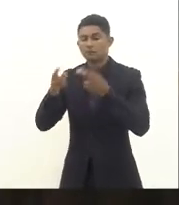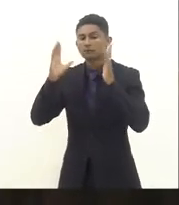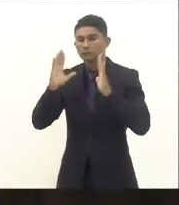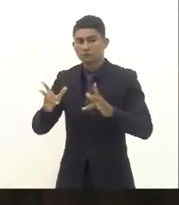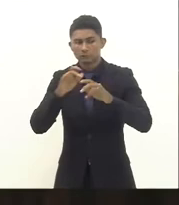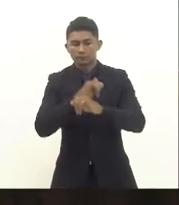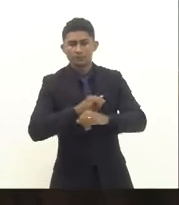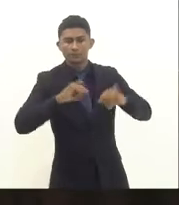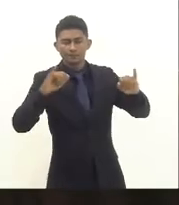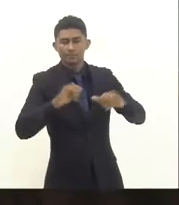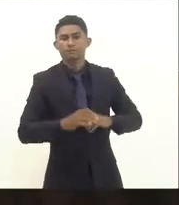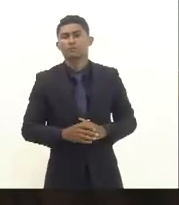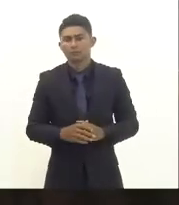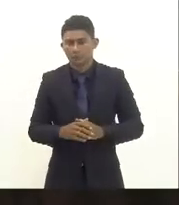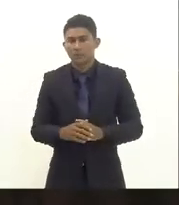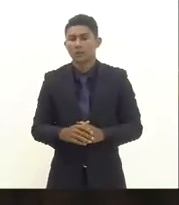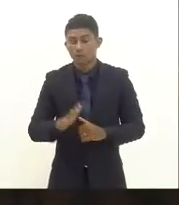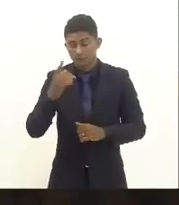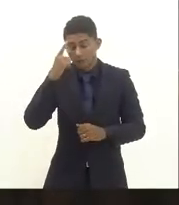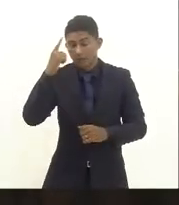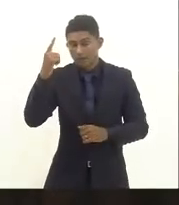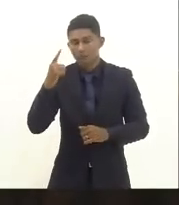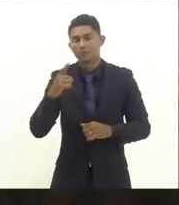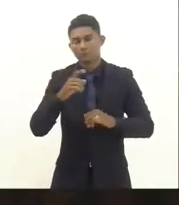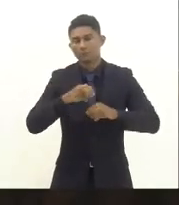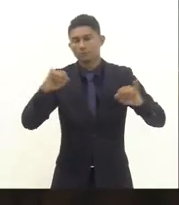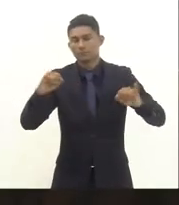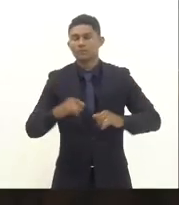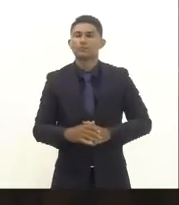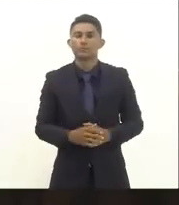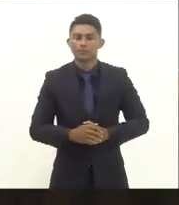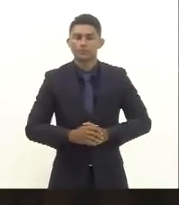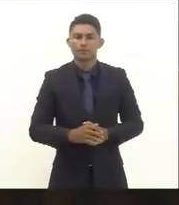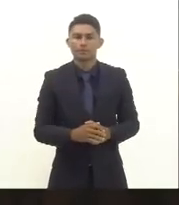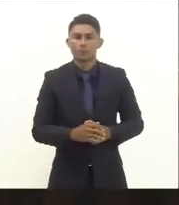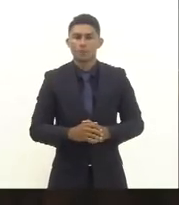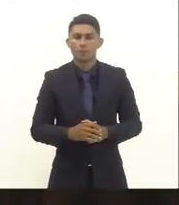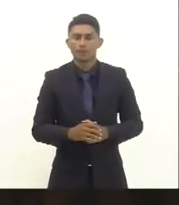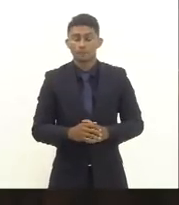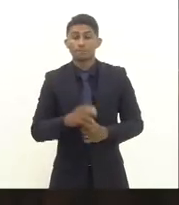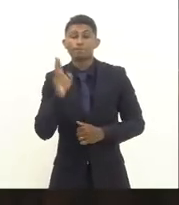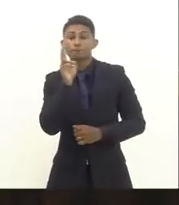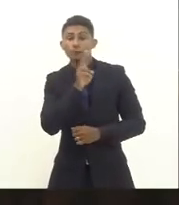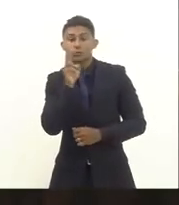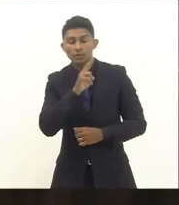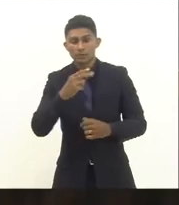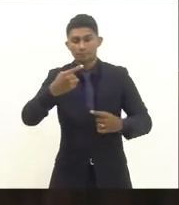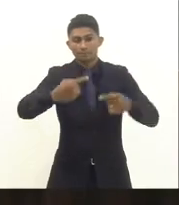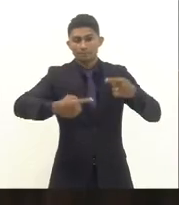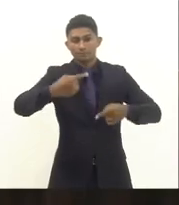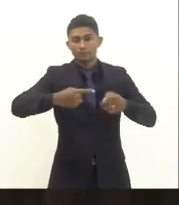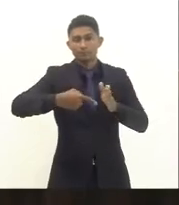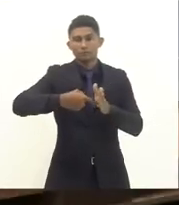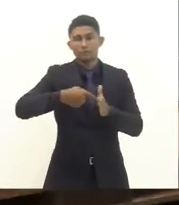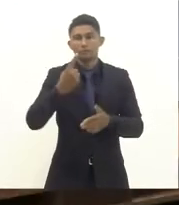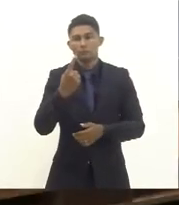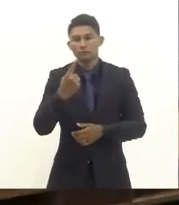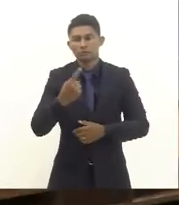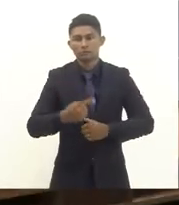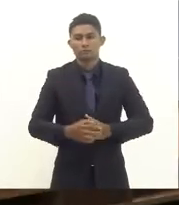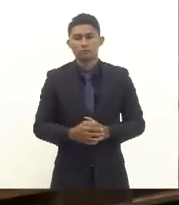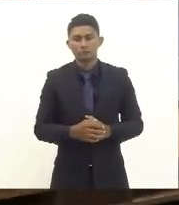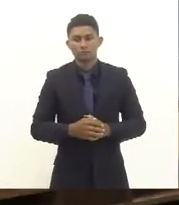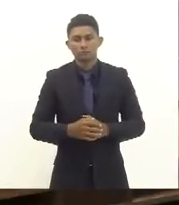notificado estou só aqui Relembrando em regime de urgência em discussão única